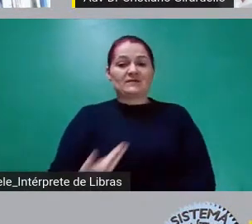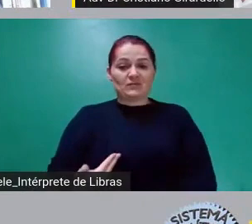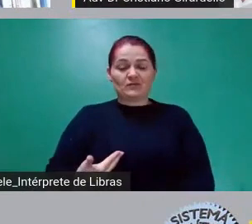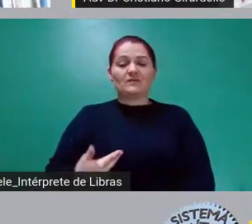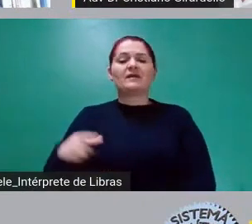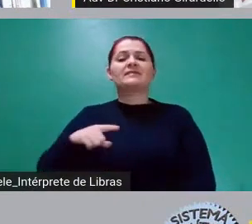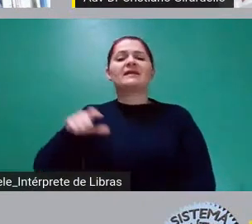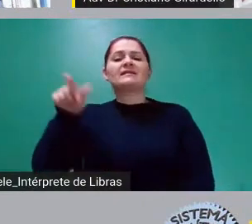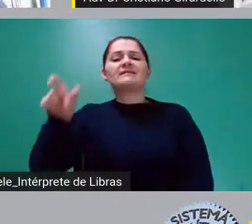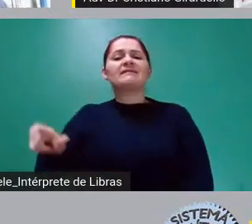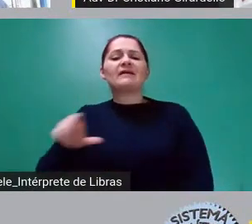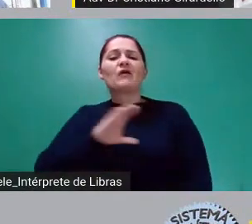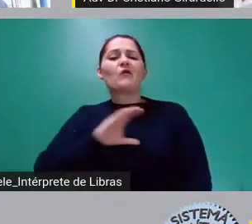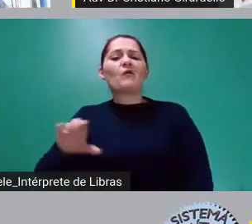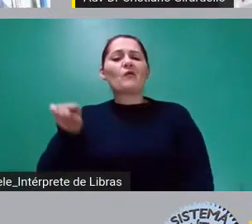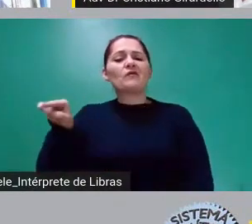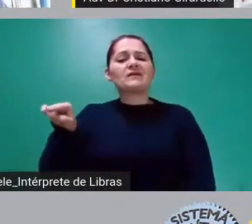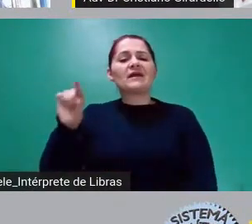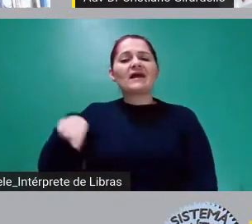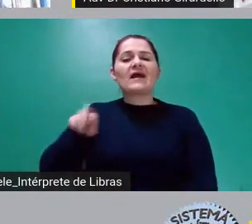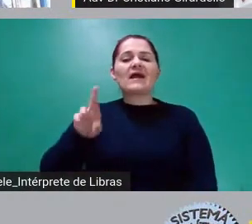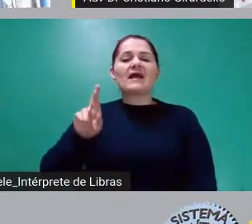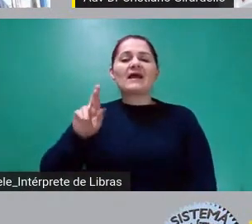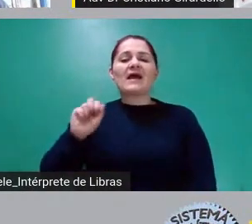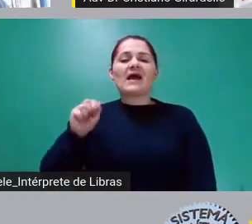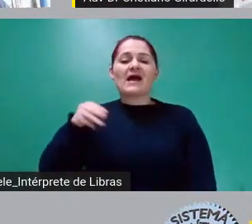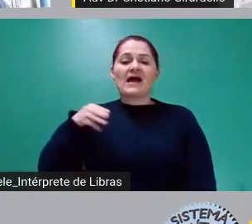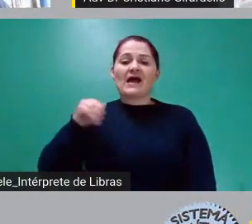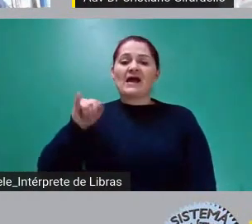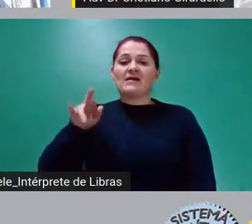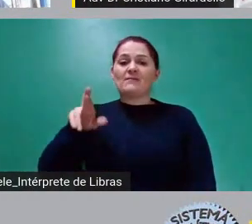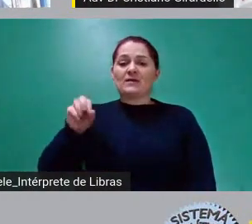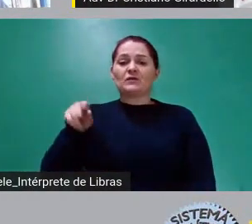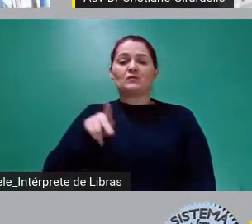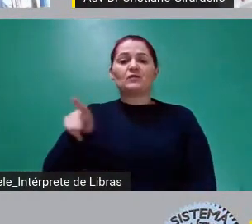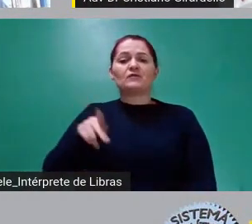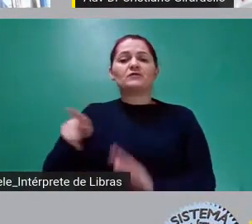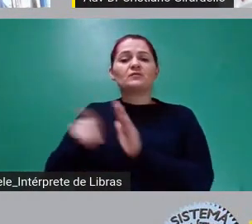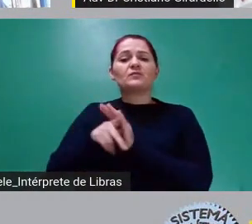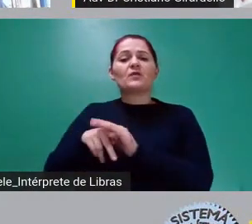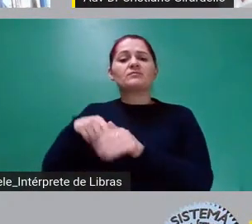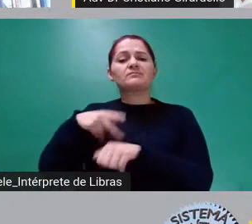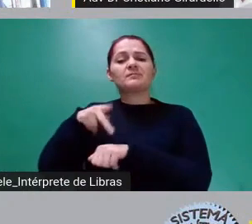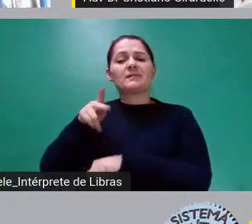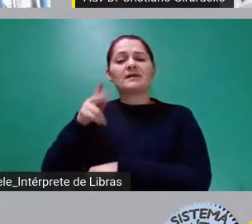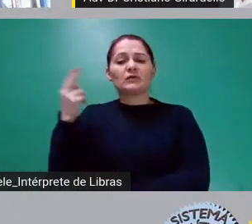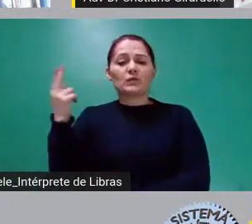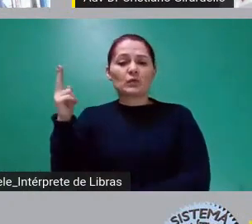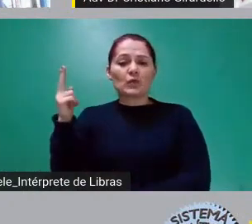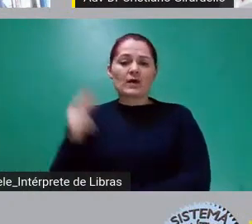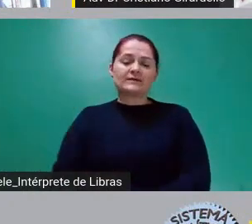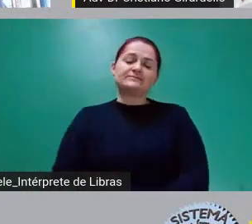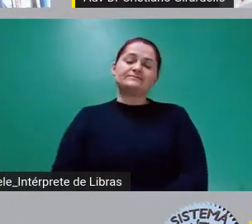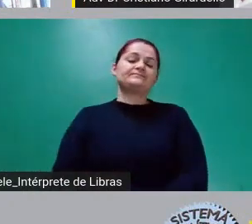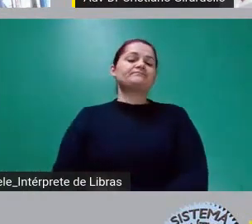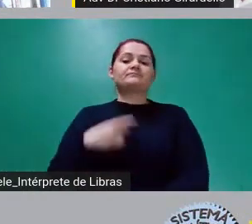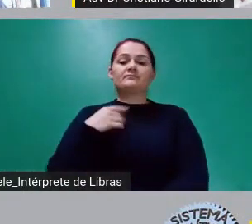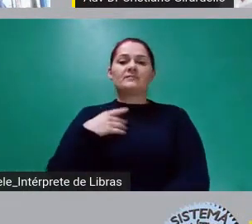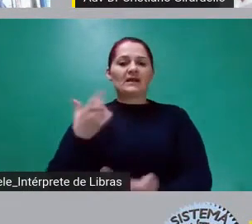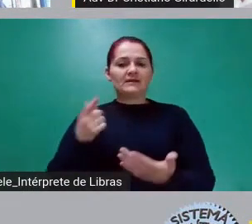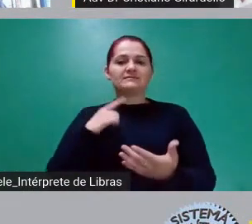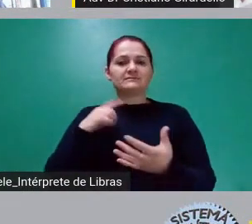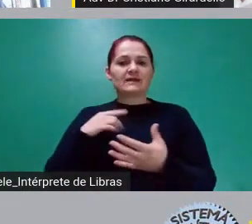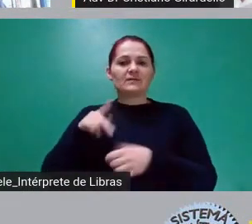professor Ramiro Chimures, do Uruguai, que coordena essa rede mundial, internacional, junto